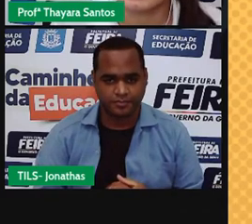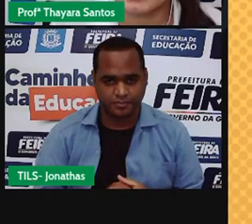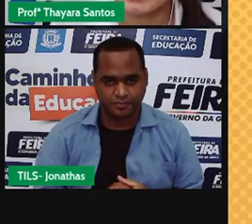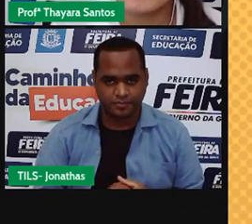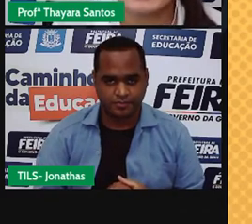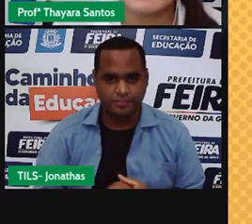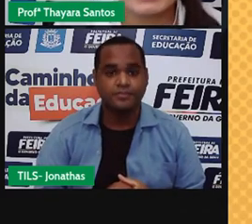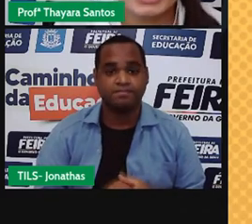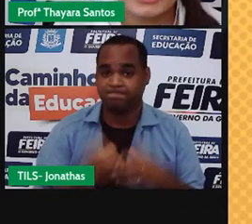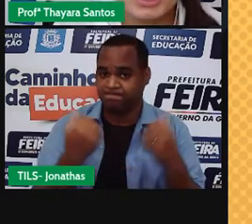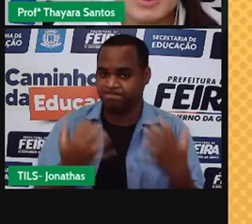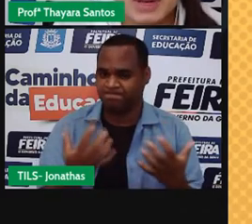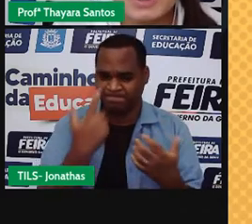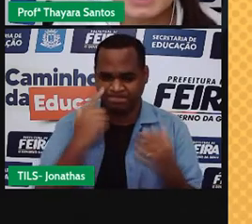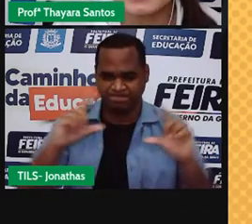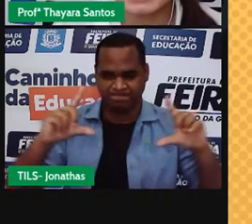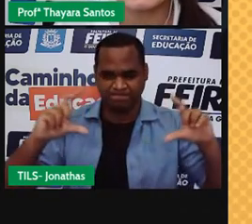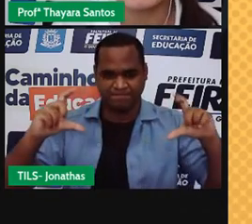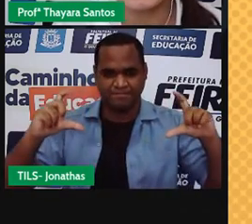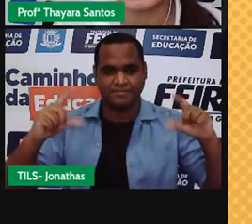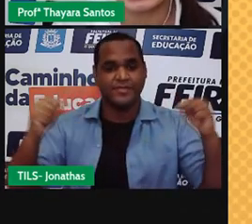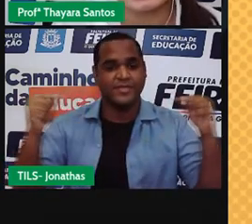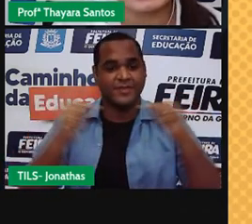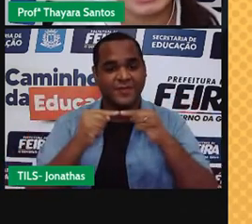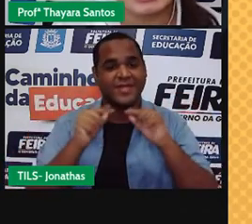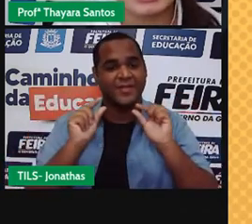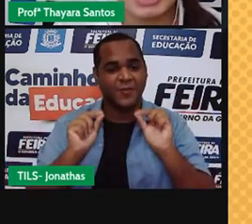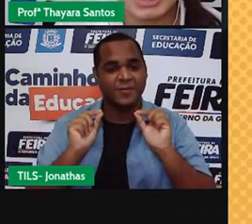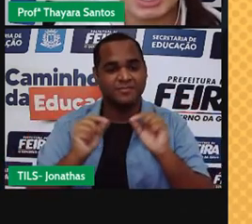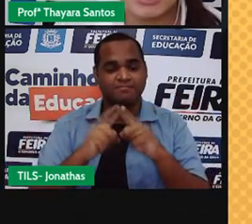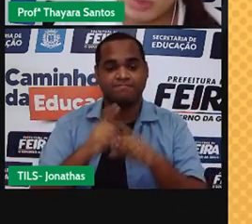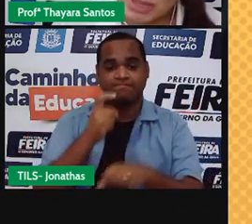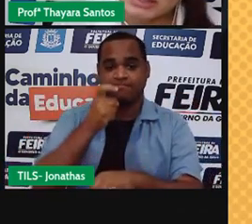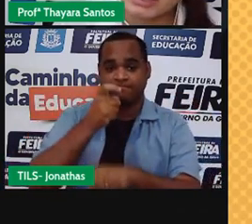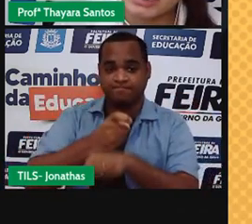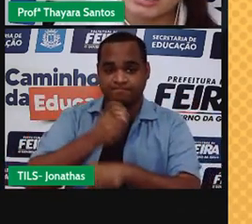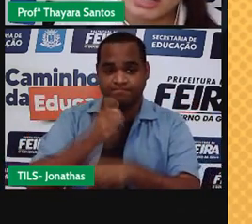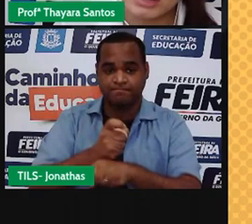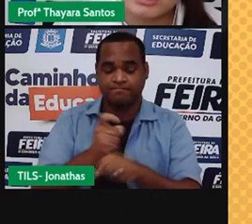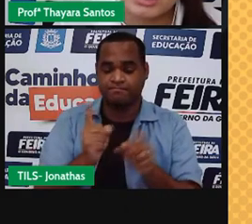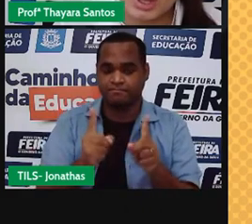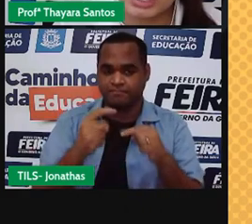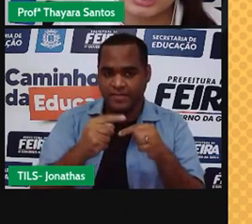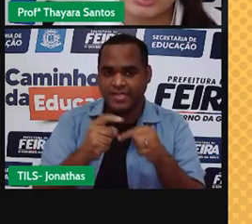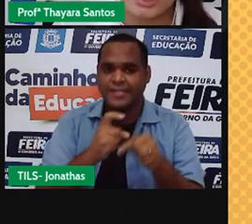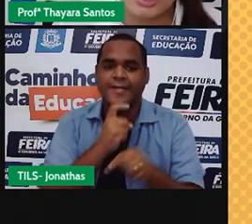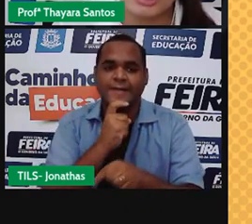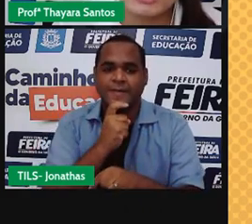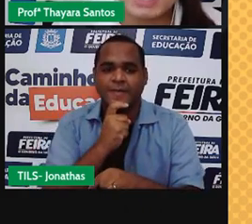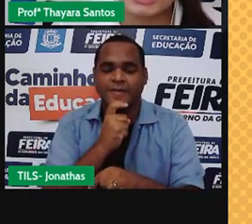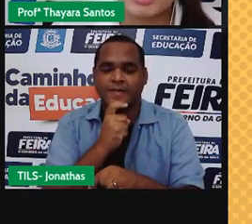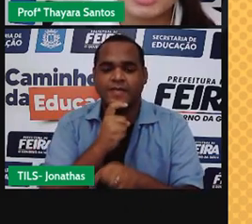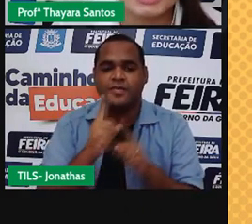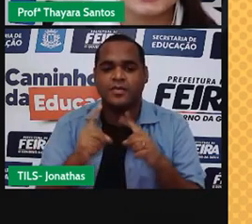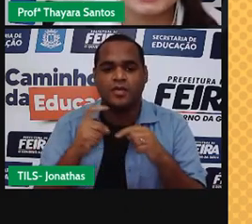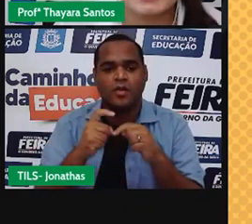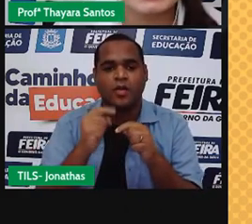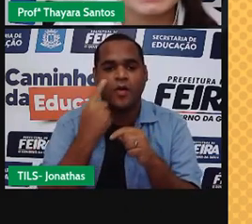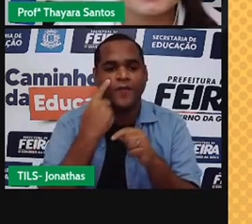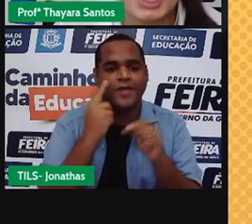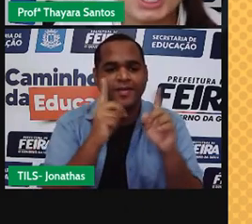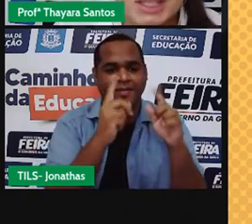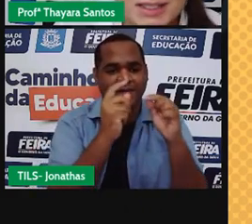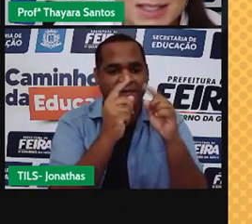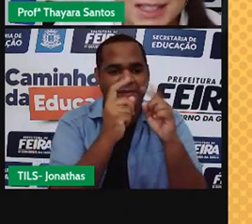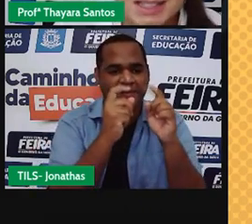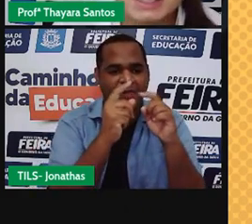Está aqui uma imagem que eu trouxe para vocês para exemplificar isso. A gente tem aqui uma matéria em estado sólido. Olha os átomozinhos, que são